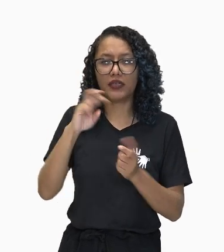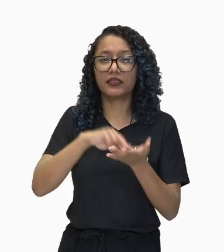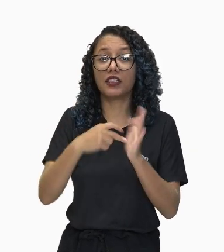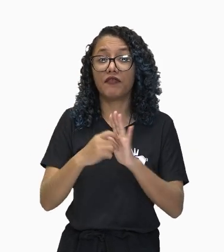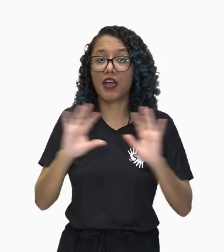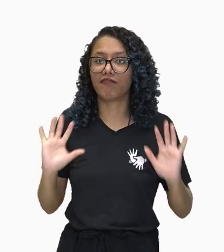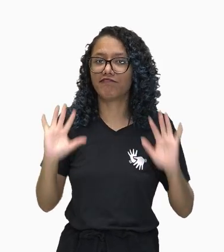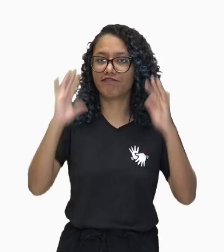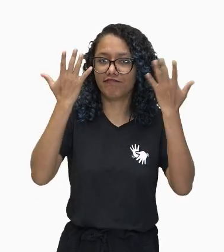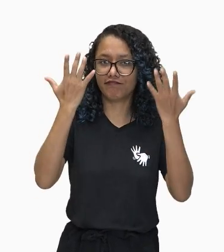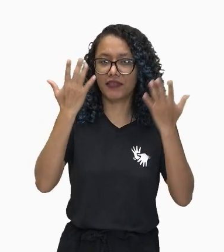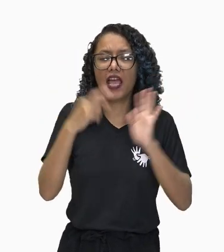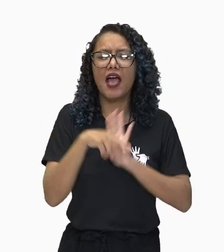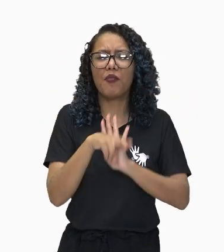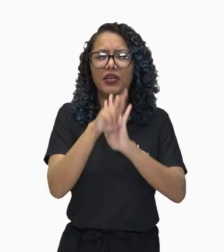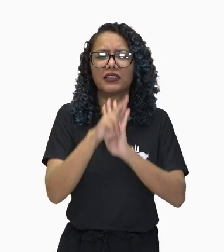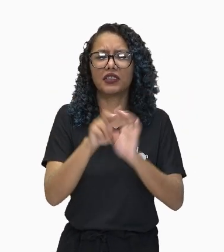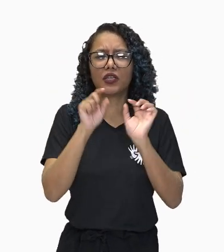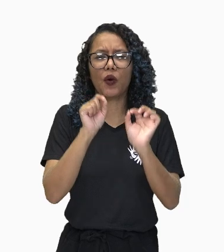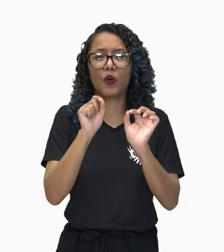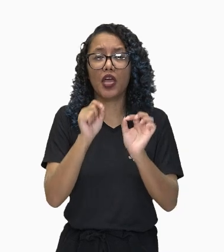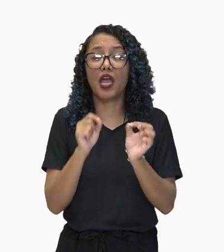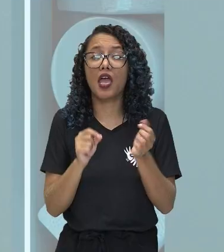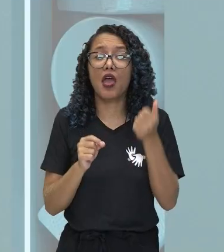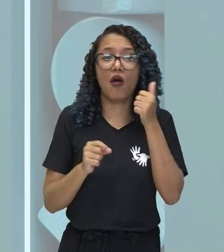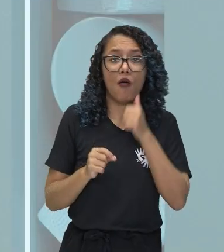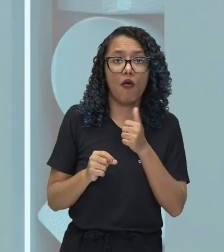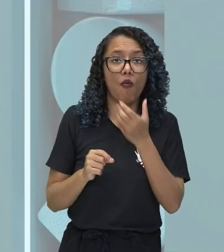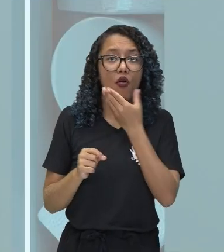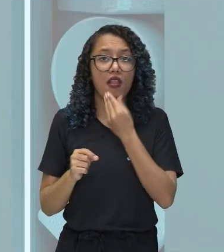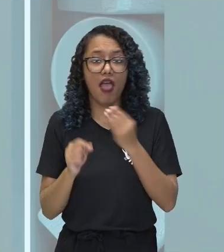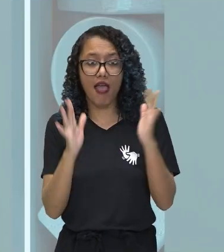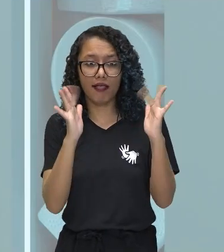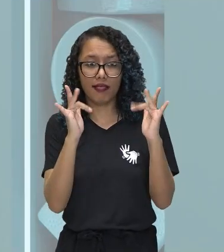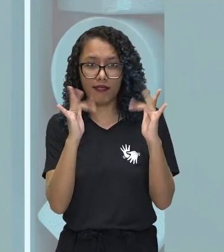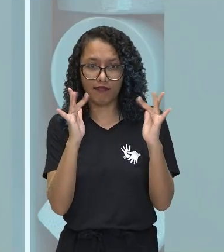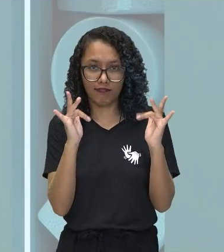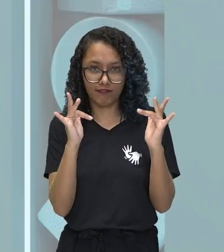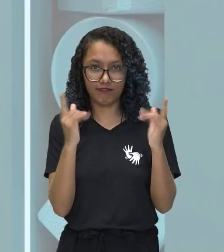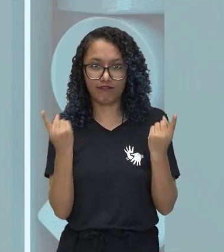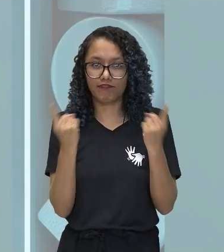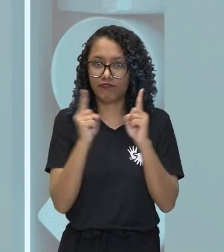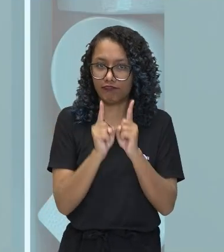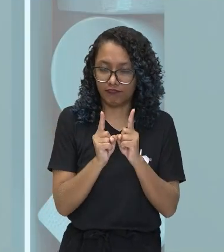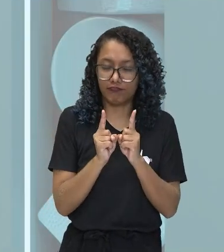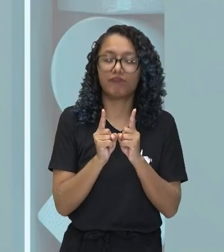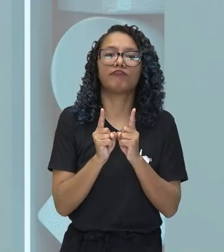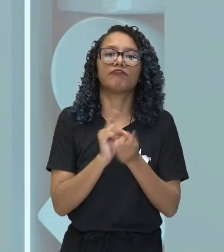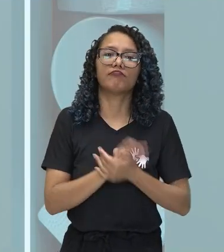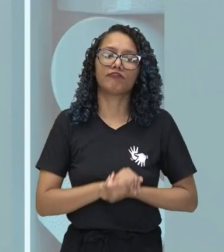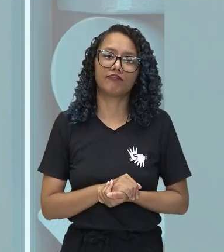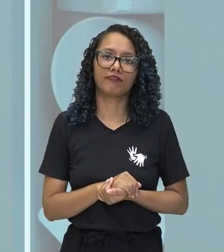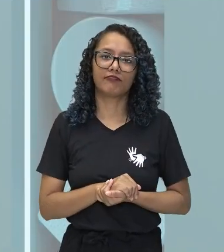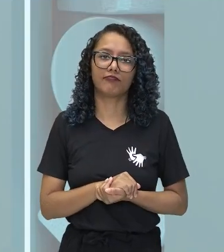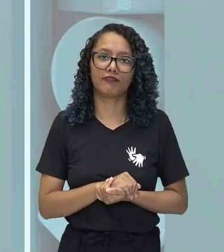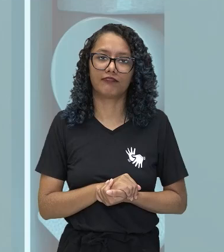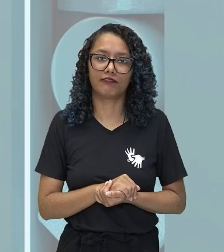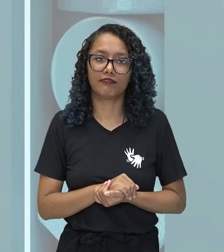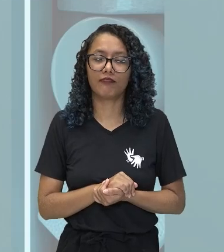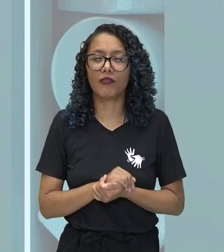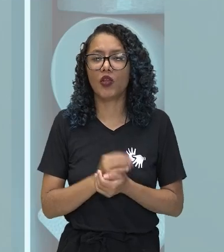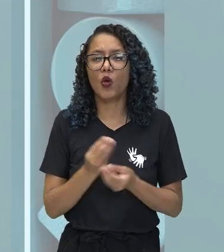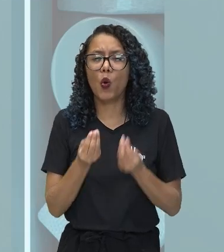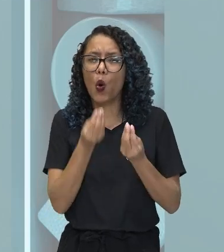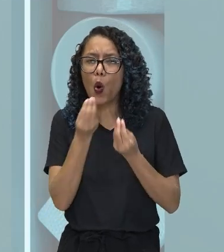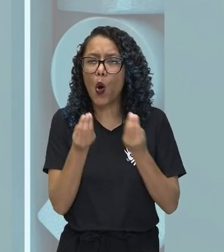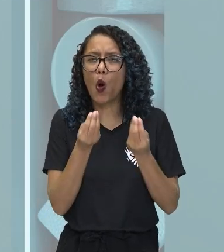tem um contexto aí, né? A cúmbia, que é essa dança da América Latina, do Caribe, ela já representa aí a relação do namoro do